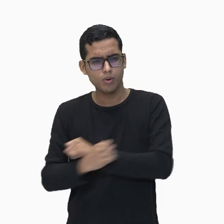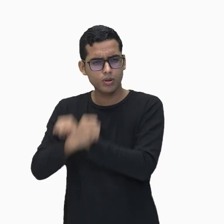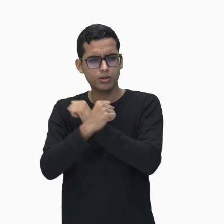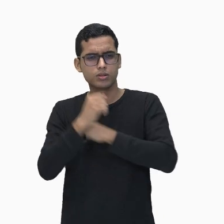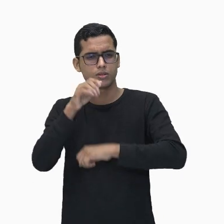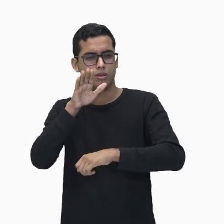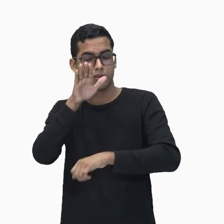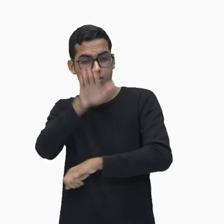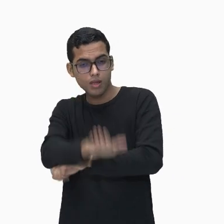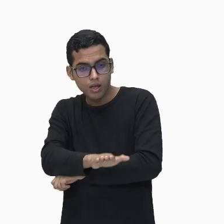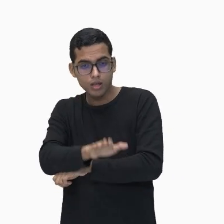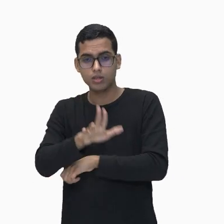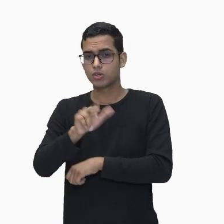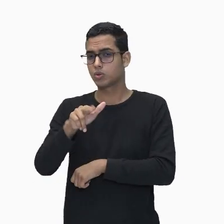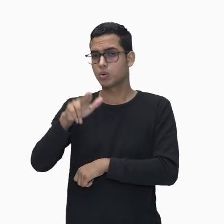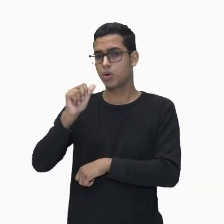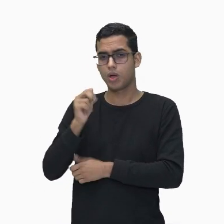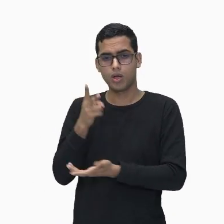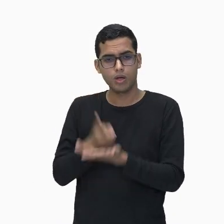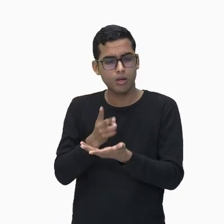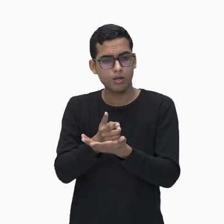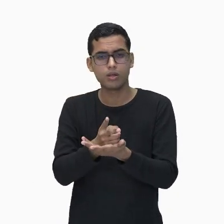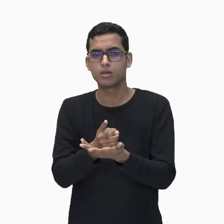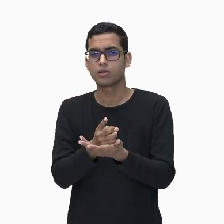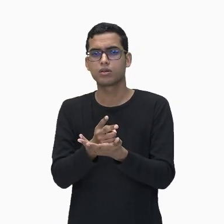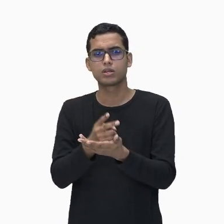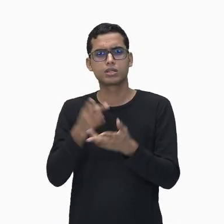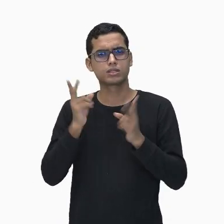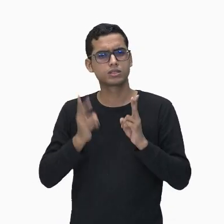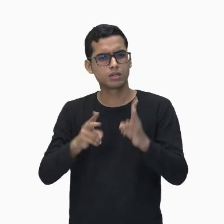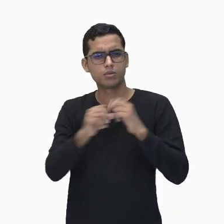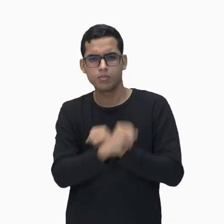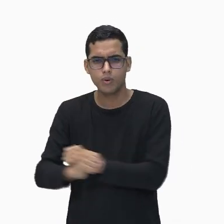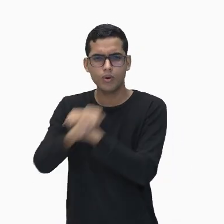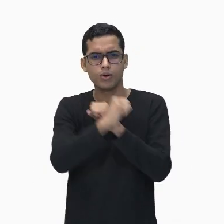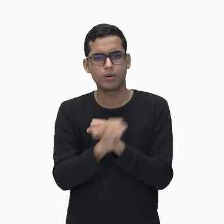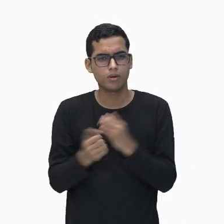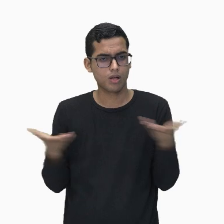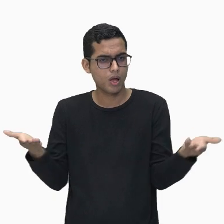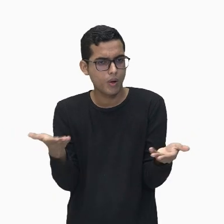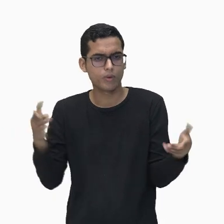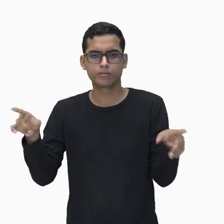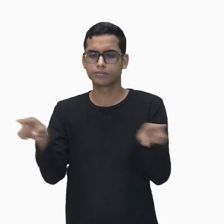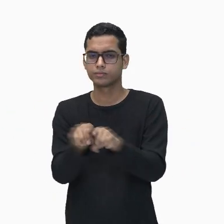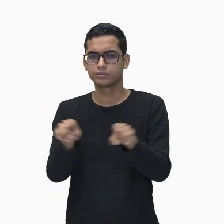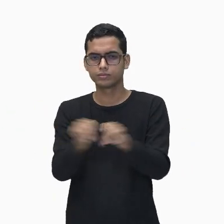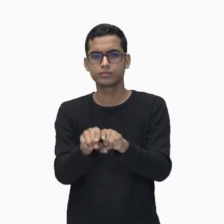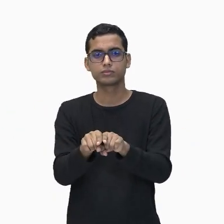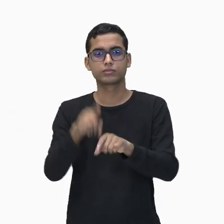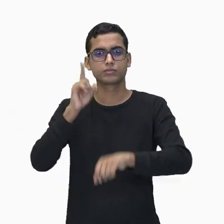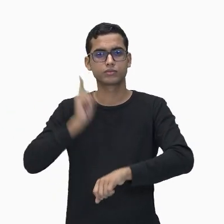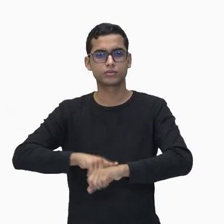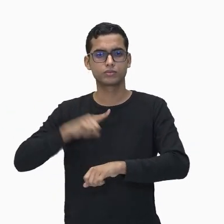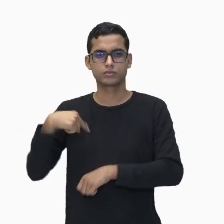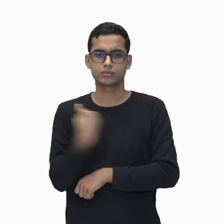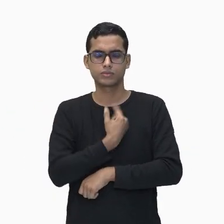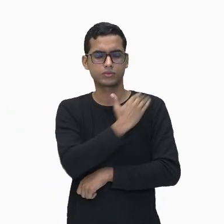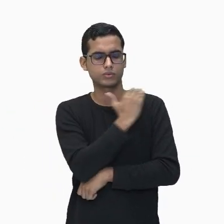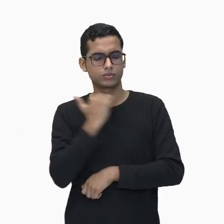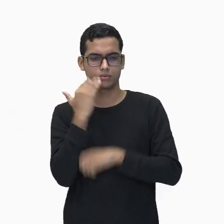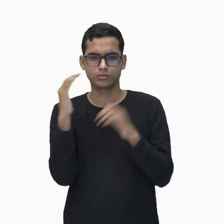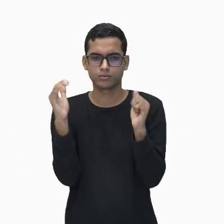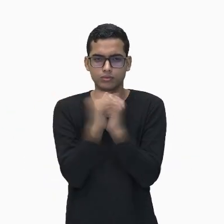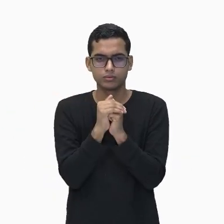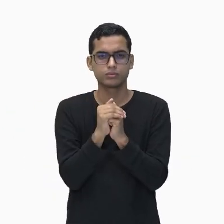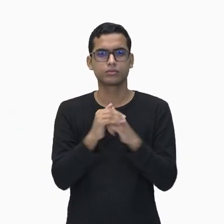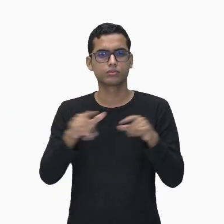et nunca, et sempre, et amanhã, et seculorum, bem como agora e na hora da nossa morte. Amém.